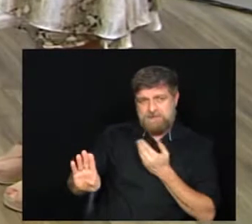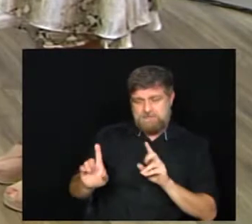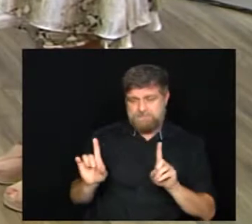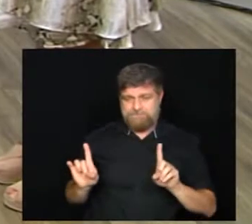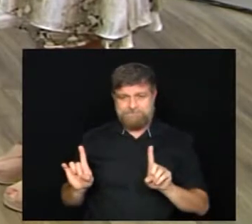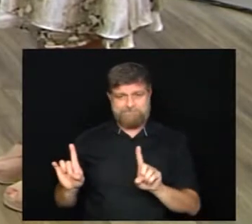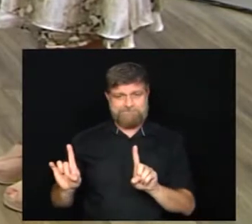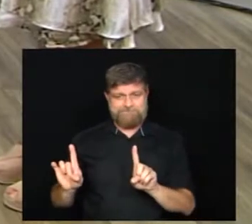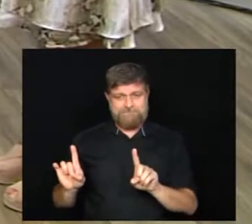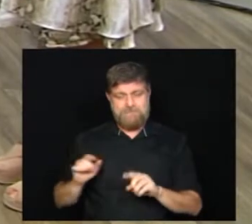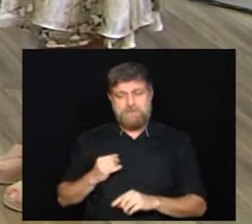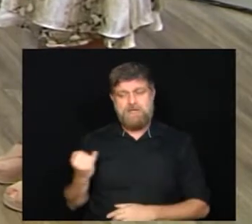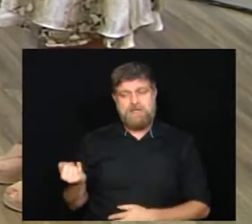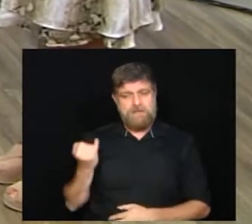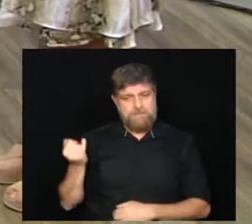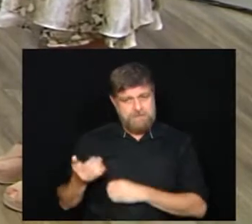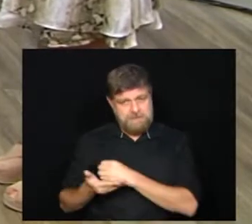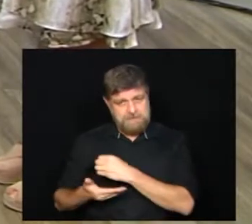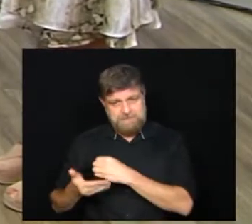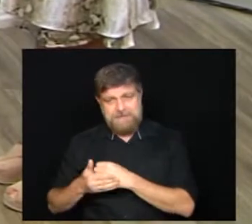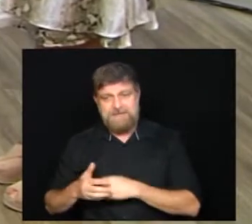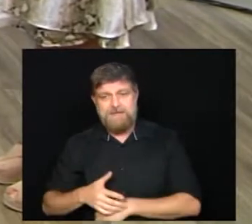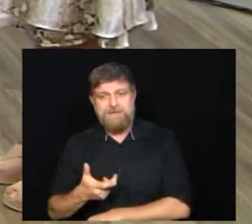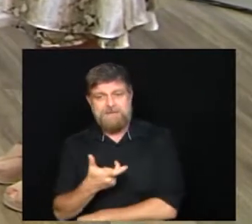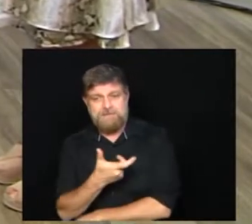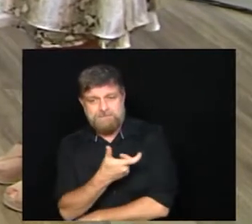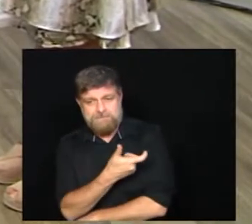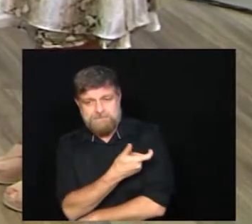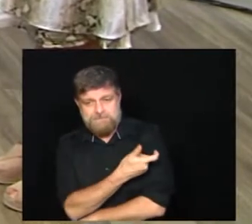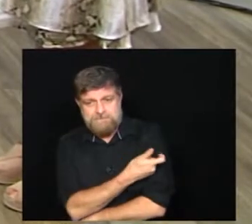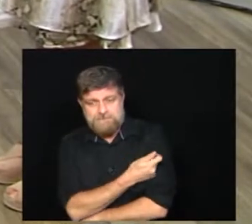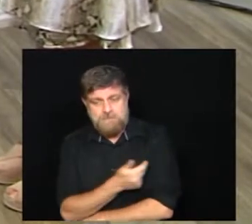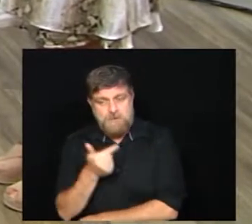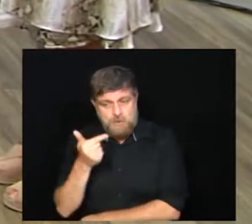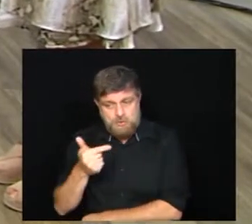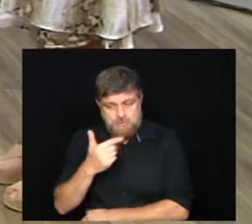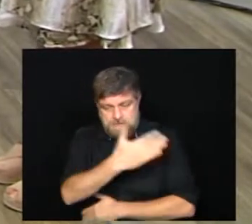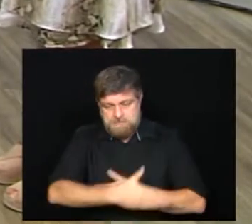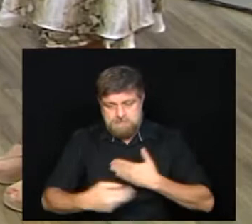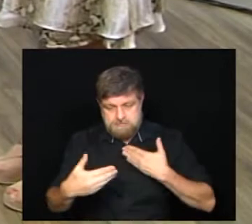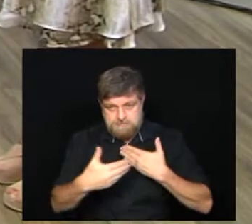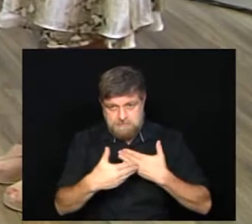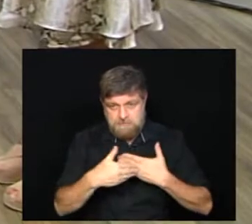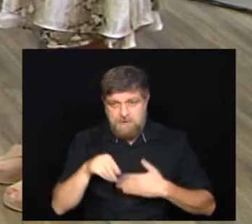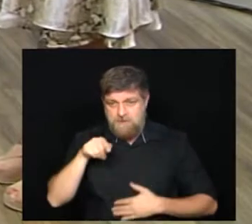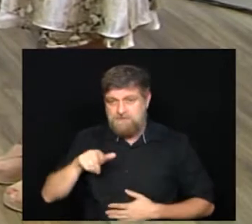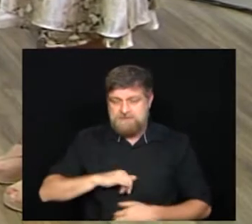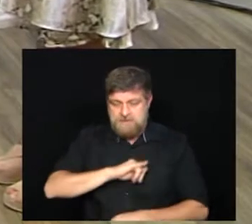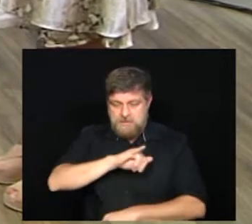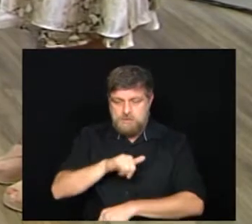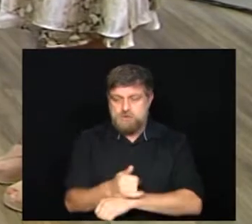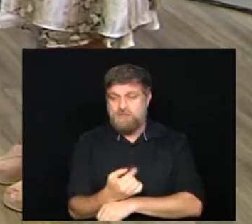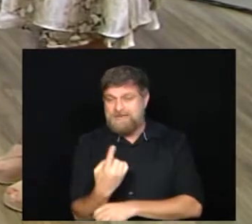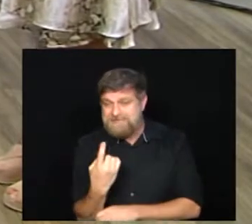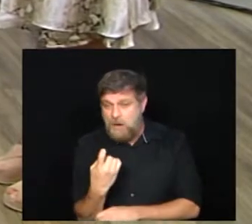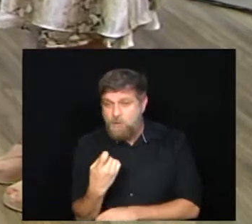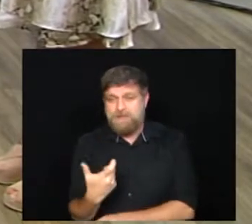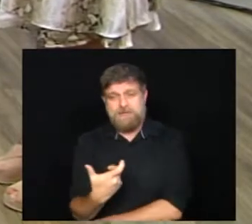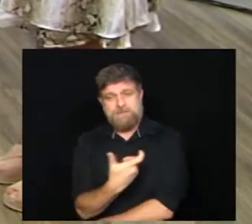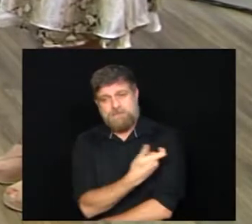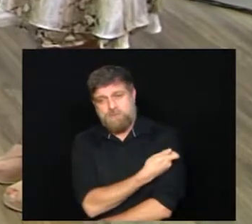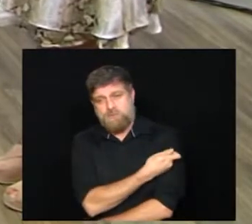é fundamental, além, claro, da vacinação com as 2 doses, a não ser que você tome da Janssen, que é dose